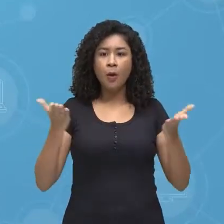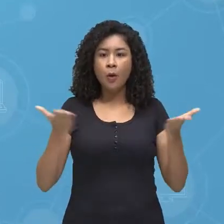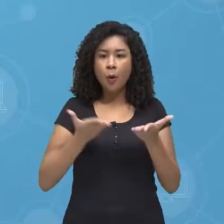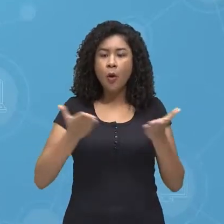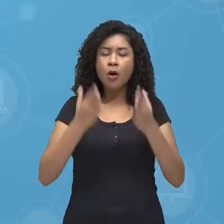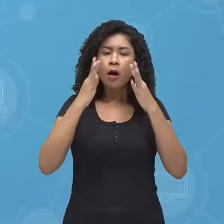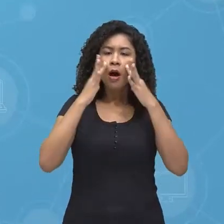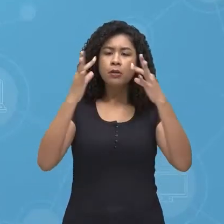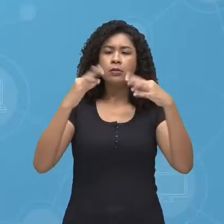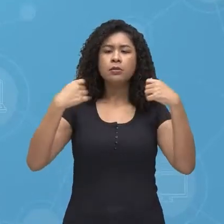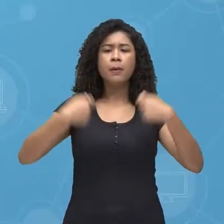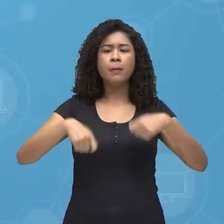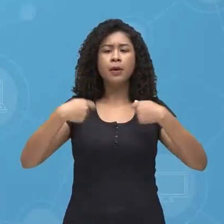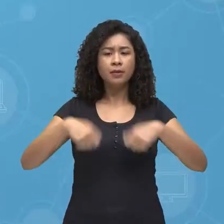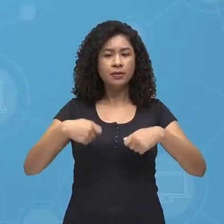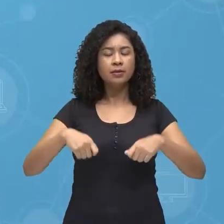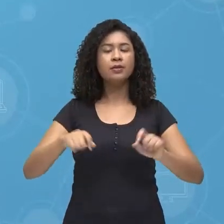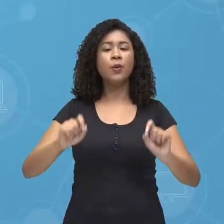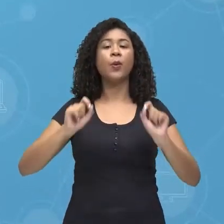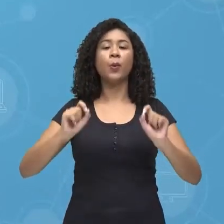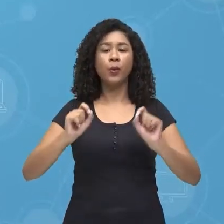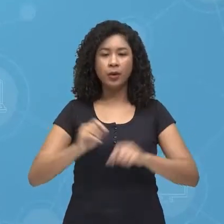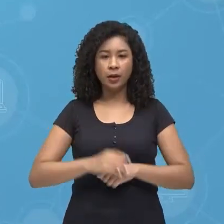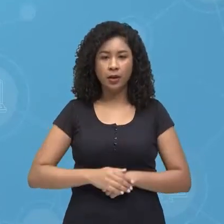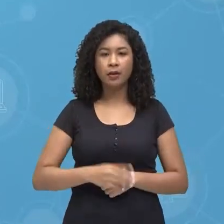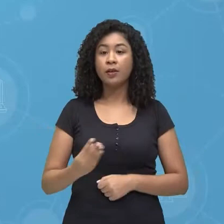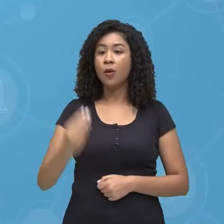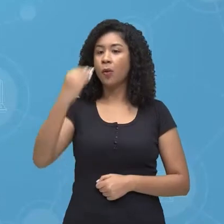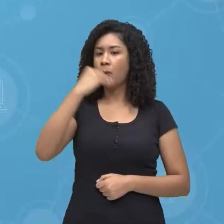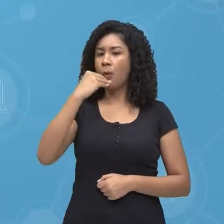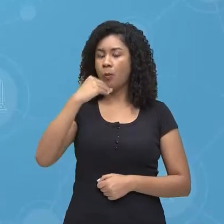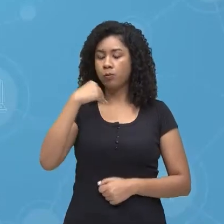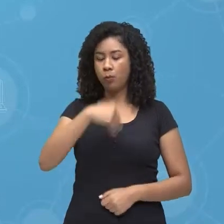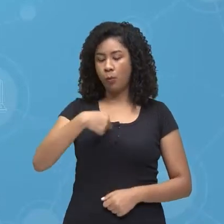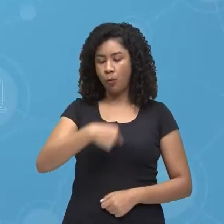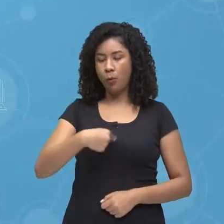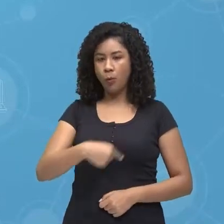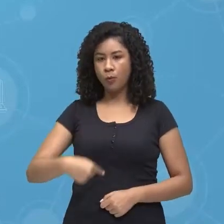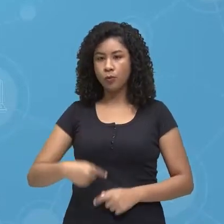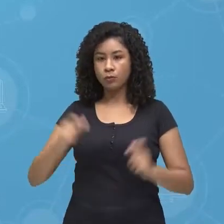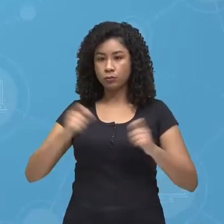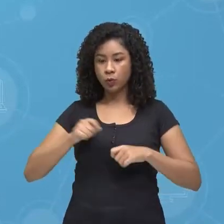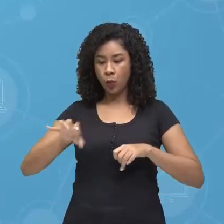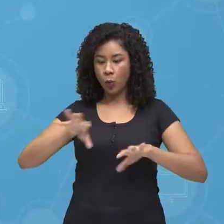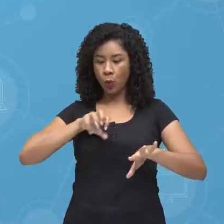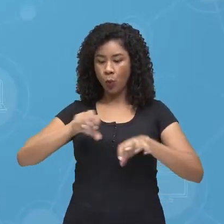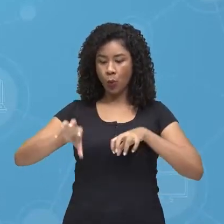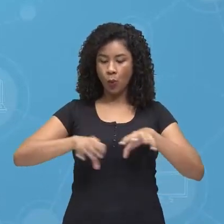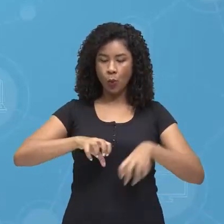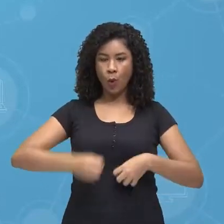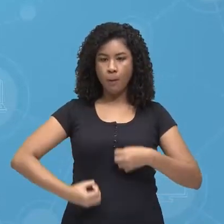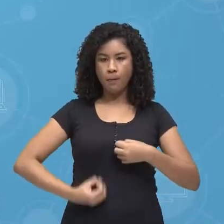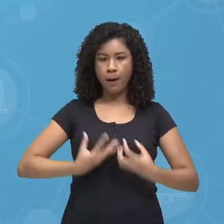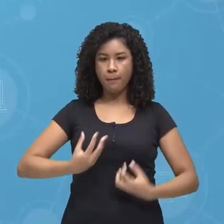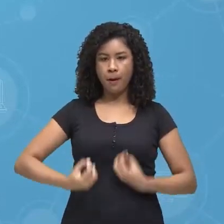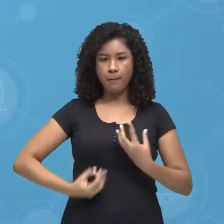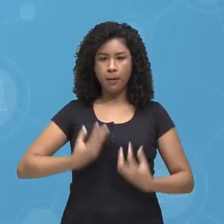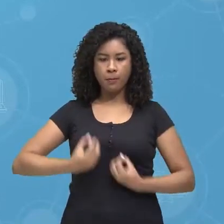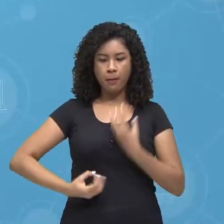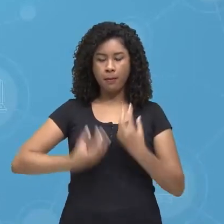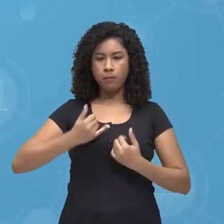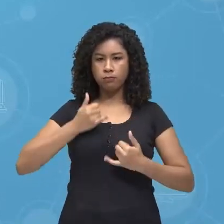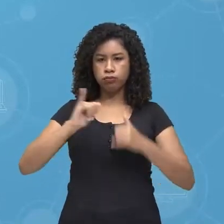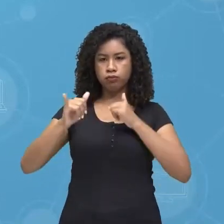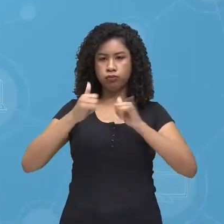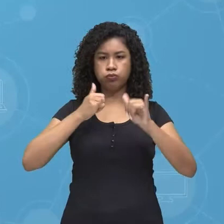mais de atenção, porque é por onde nós obtemos toda a energia necessária para que todas as nossas células, todas as